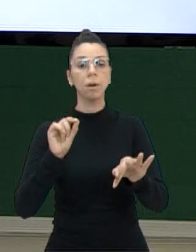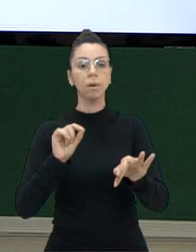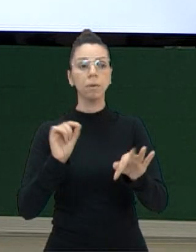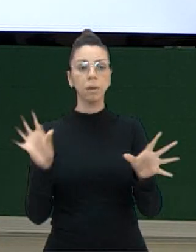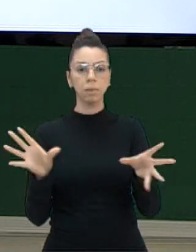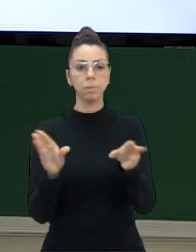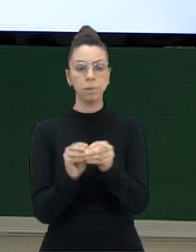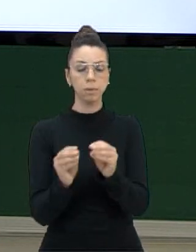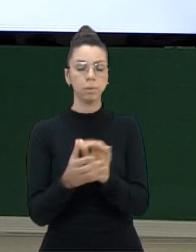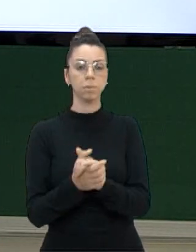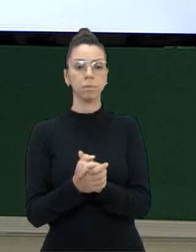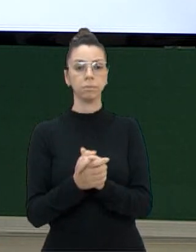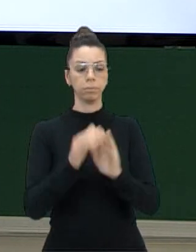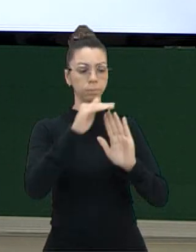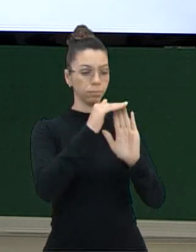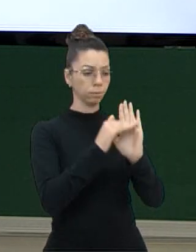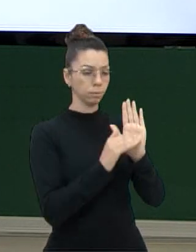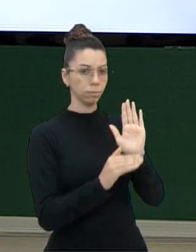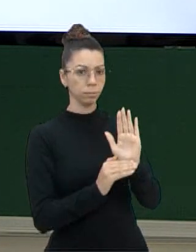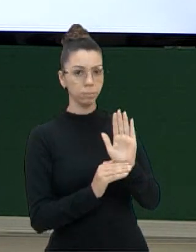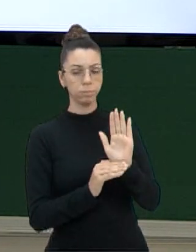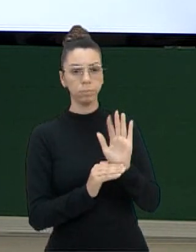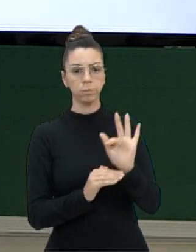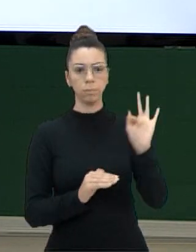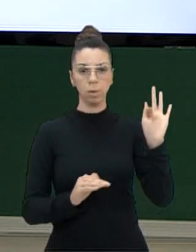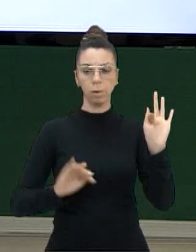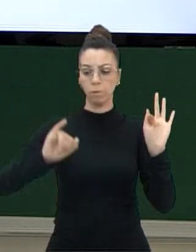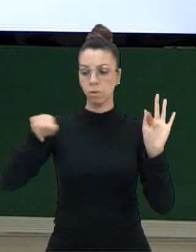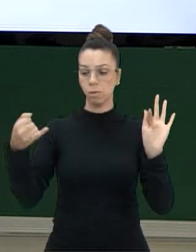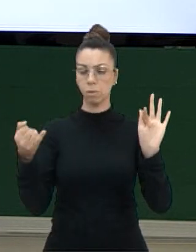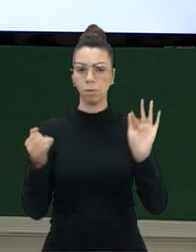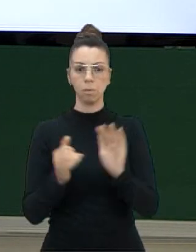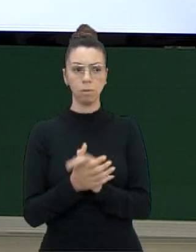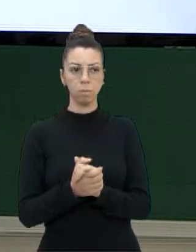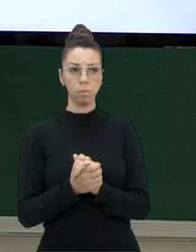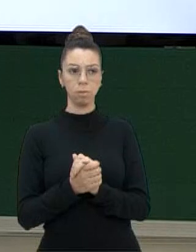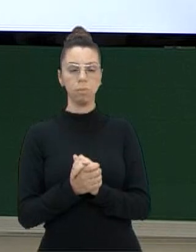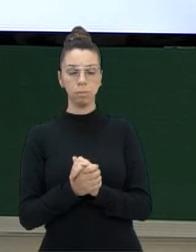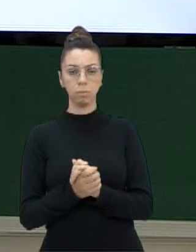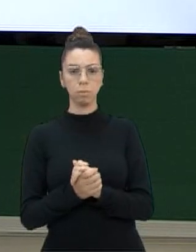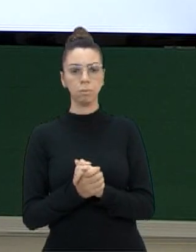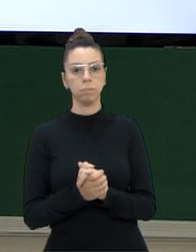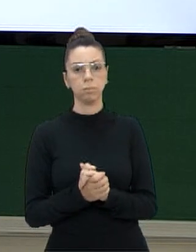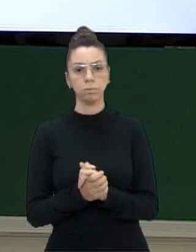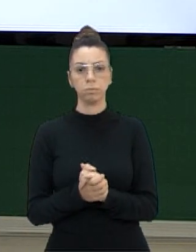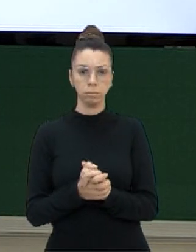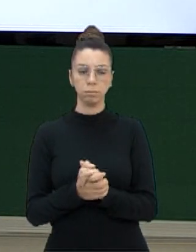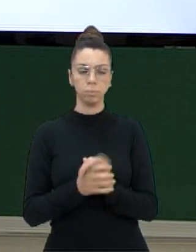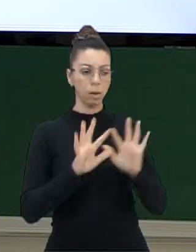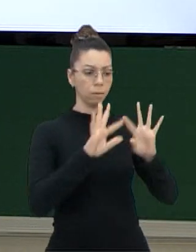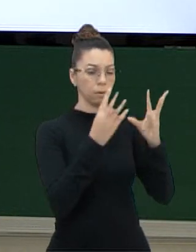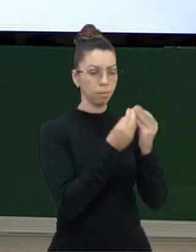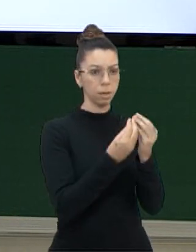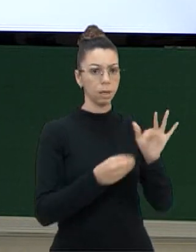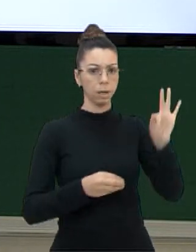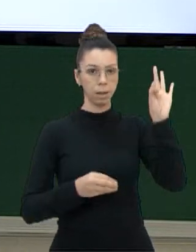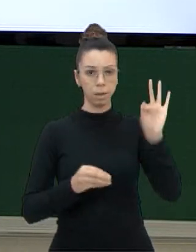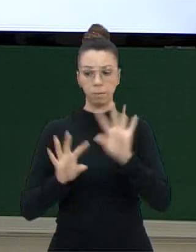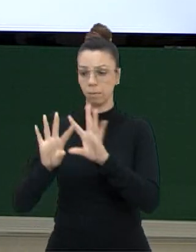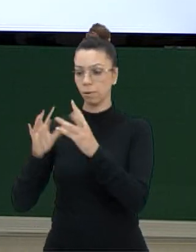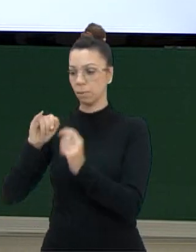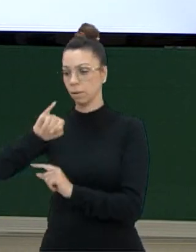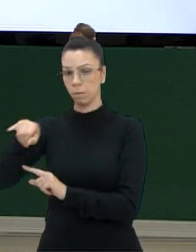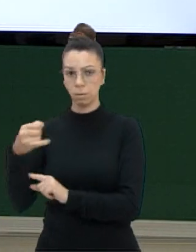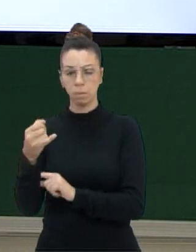de los personagens, tanto na classe 22 como nesta, la 23, los picapiedra e los supersônicos, sim? Vocês já conseguem